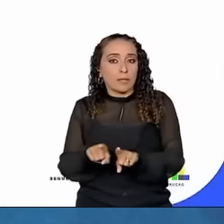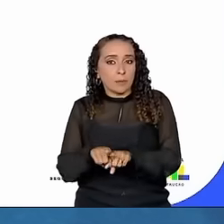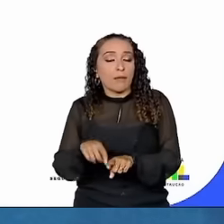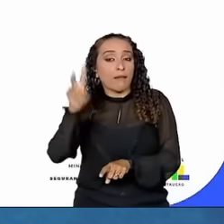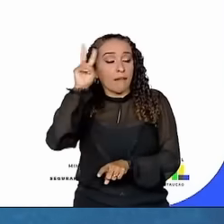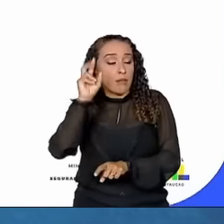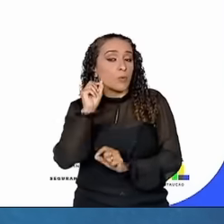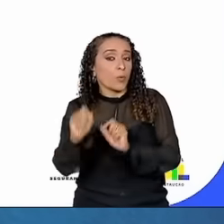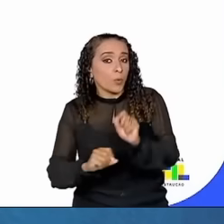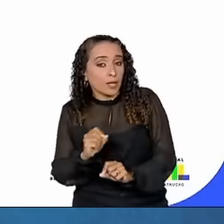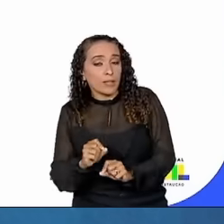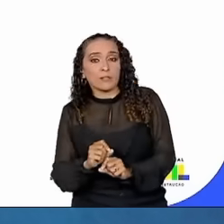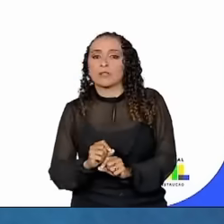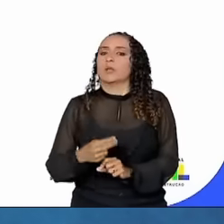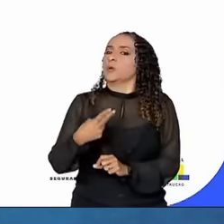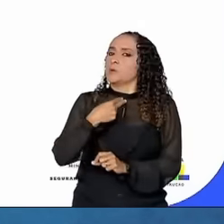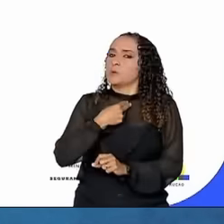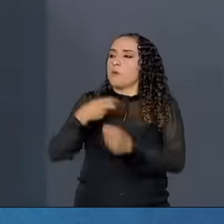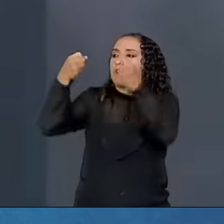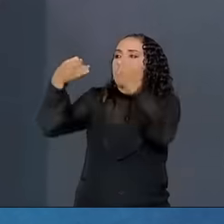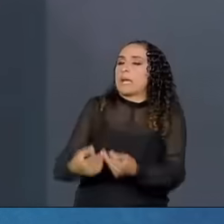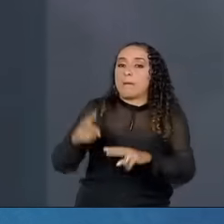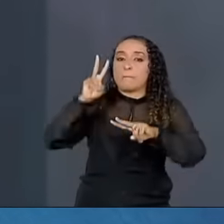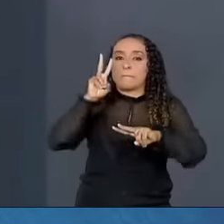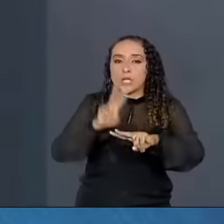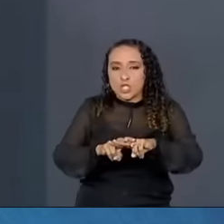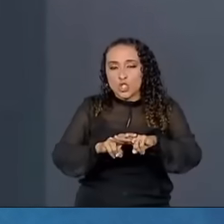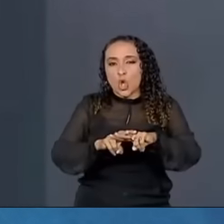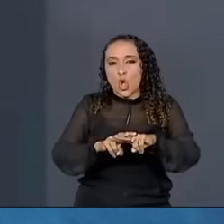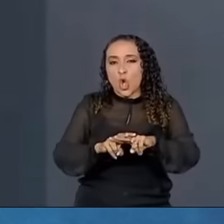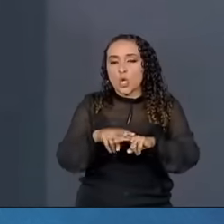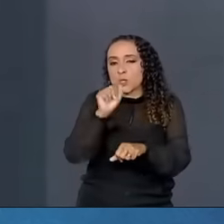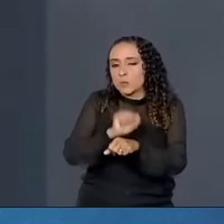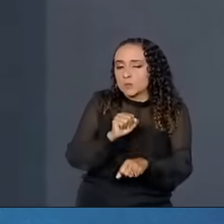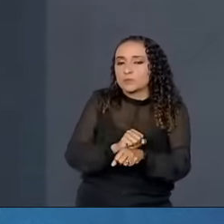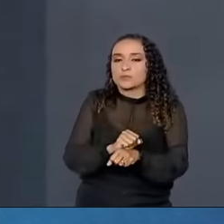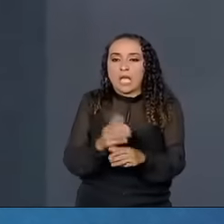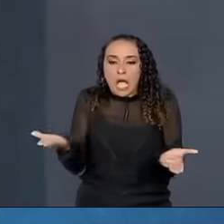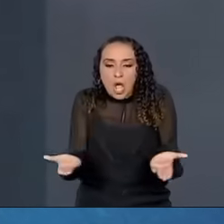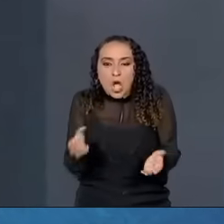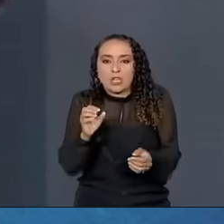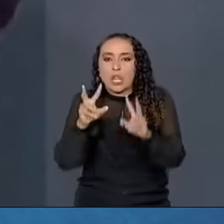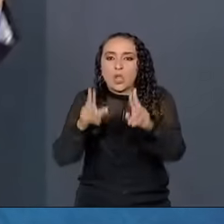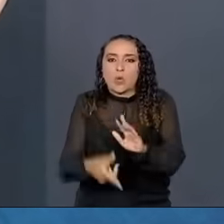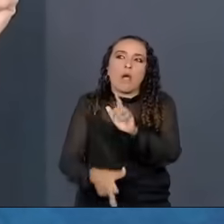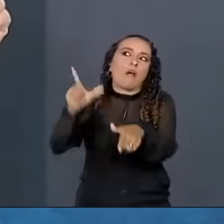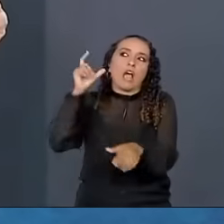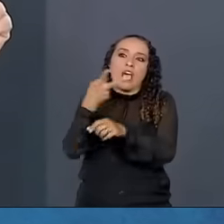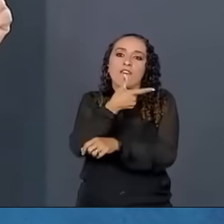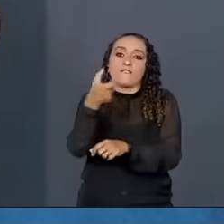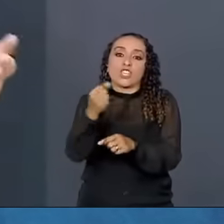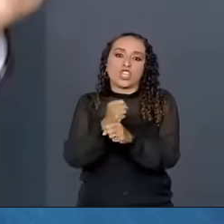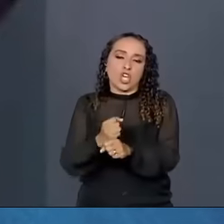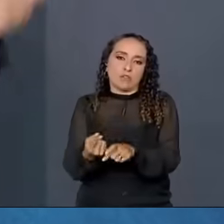e senhores, que não se pode falar de prisões preventivas no momento atual como se falava quando eu era juiz há 20 anos